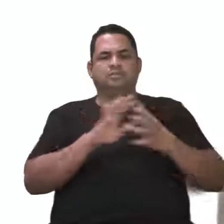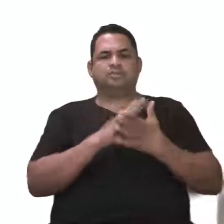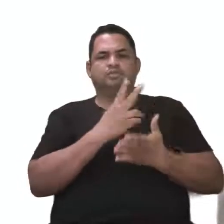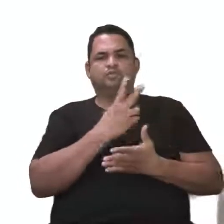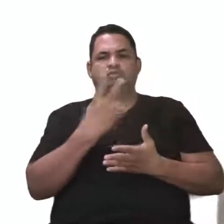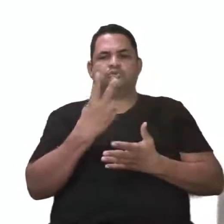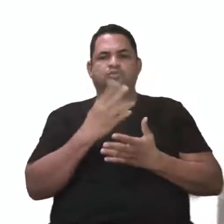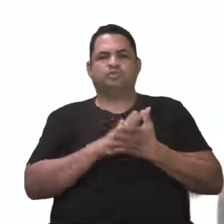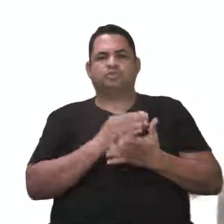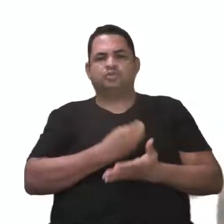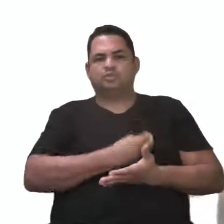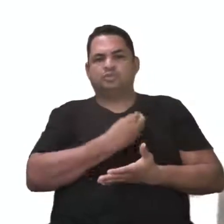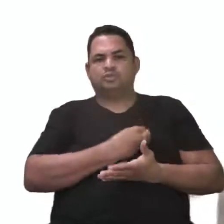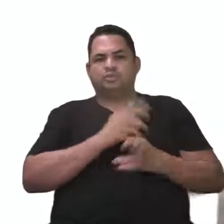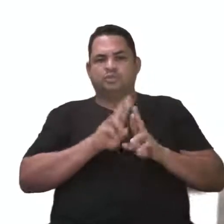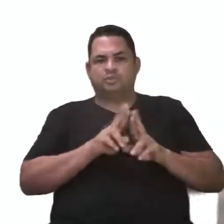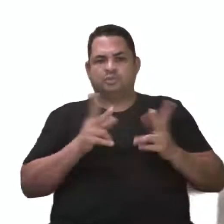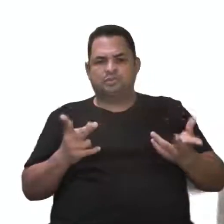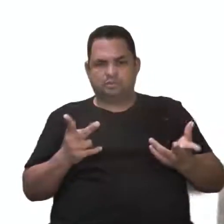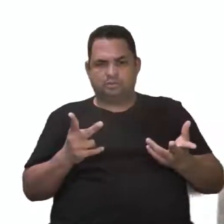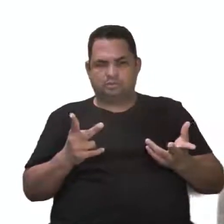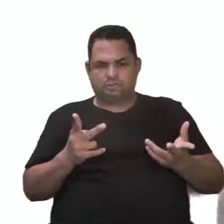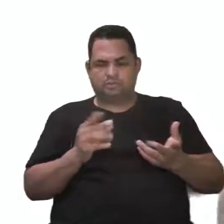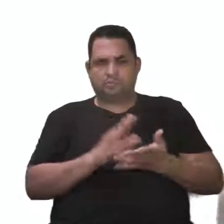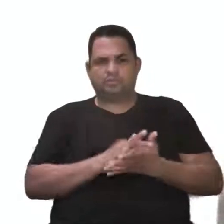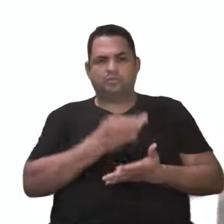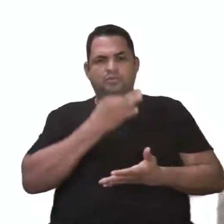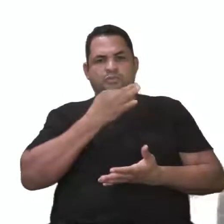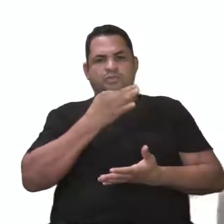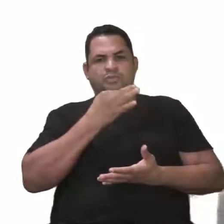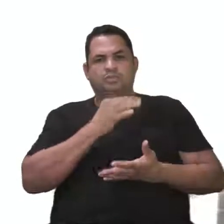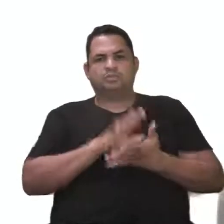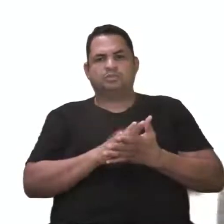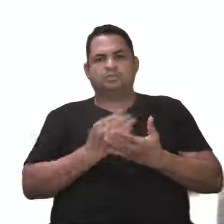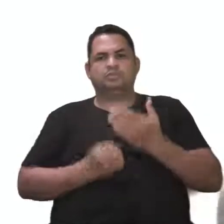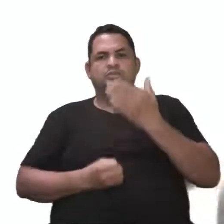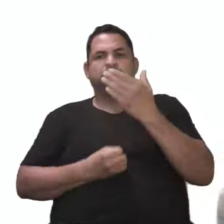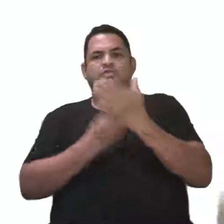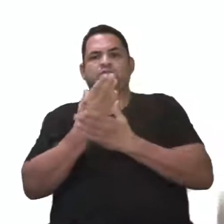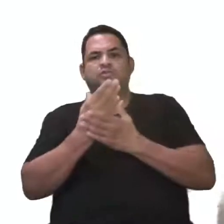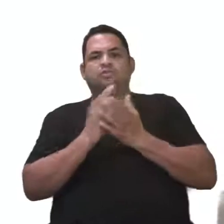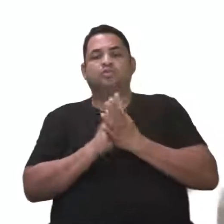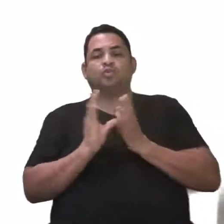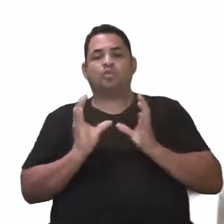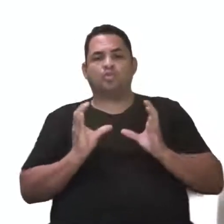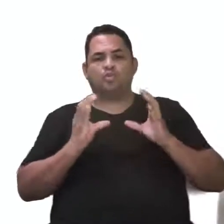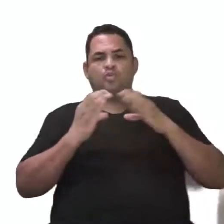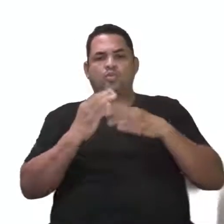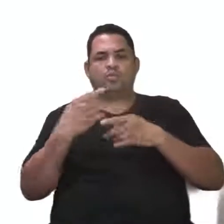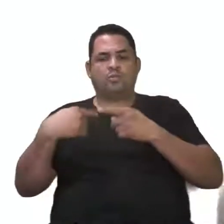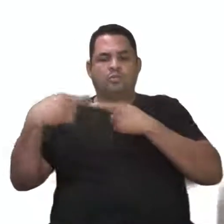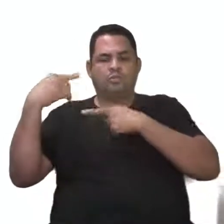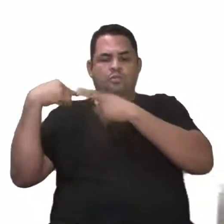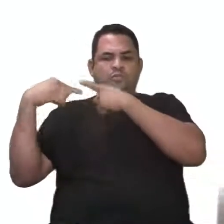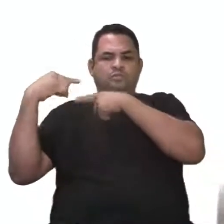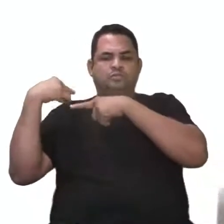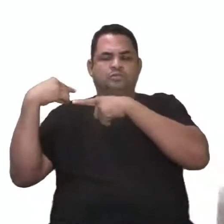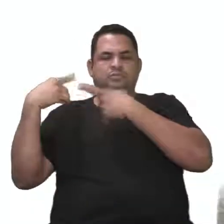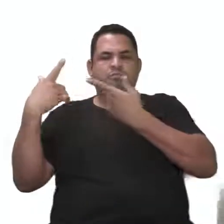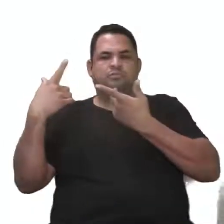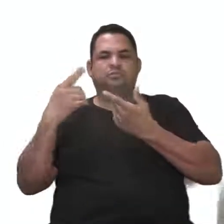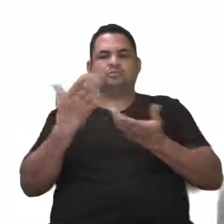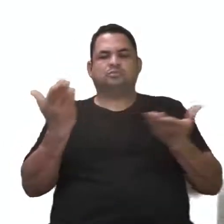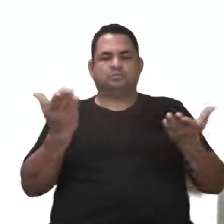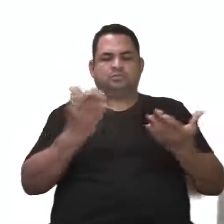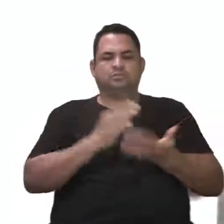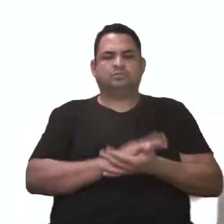de 2 organismos diferentes sugere que eles se originaram de um grupo ancestral comum, tá? Que é o que